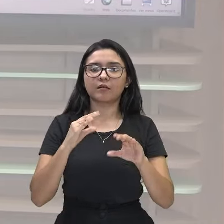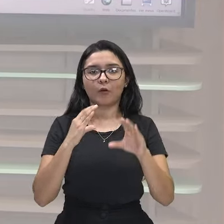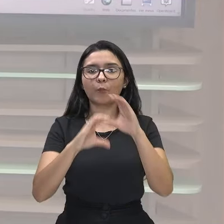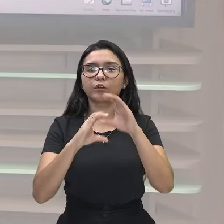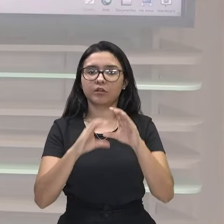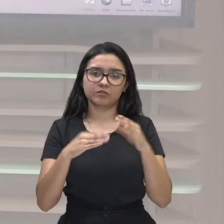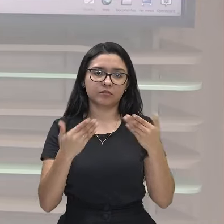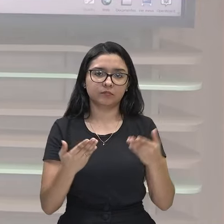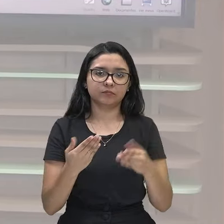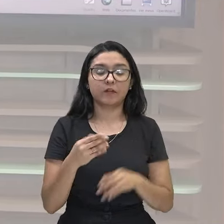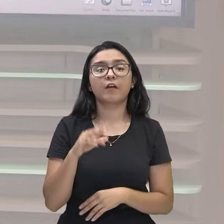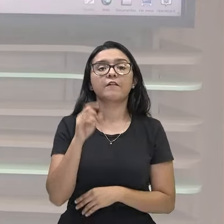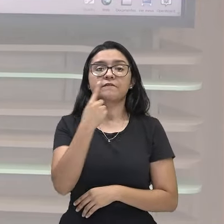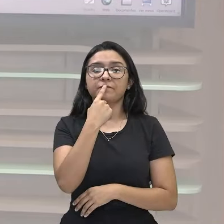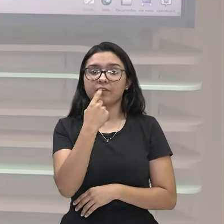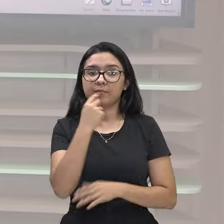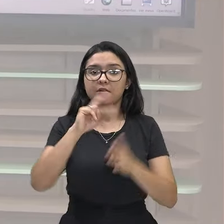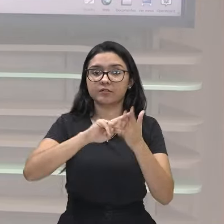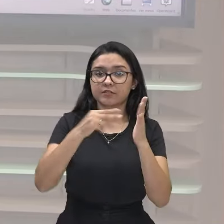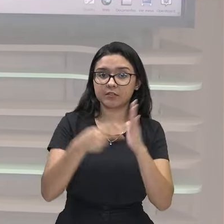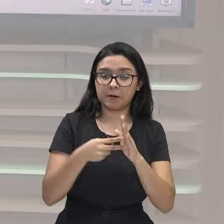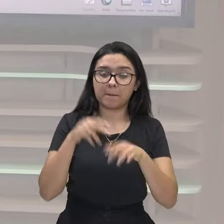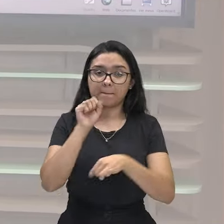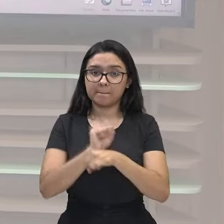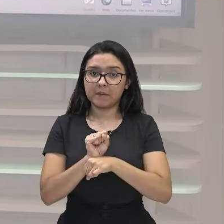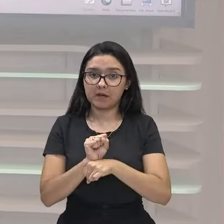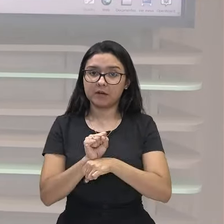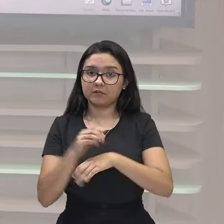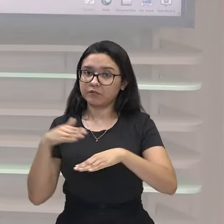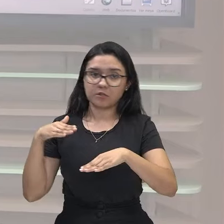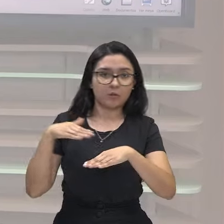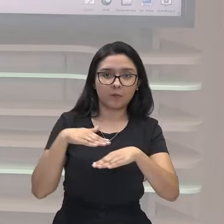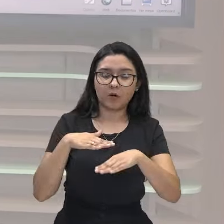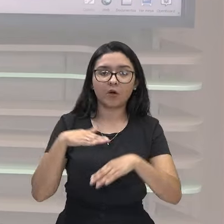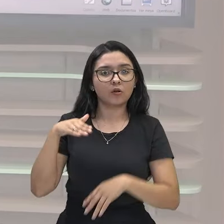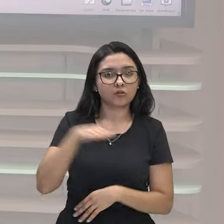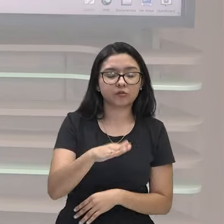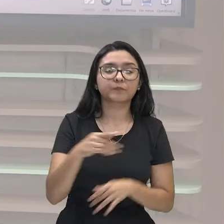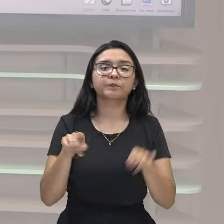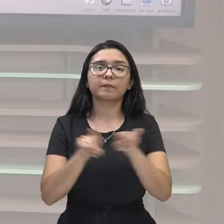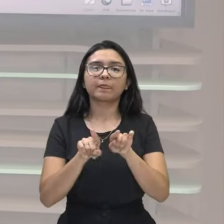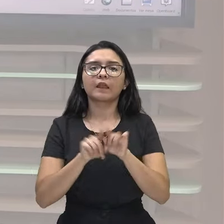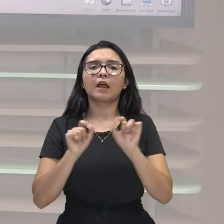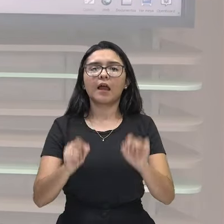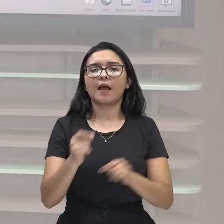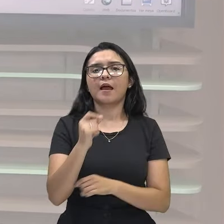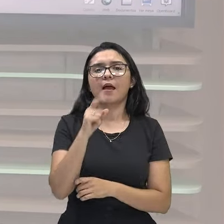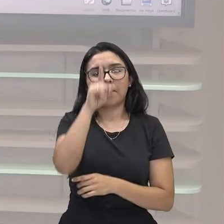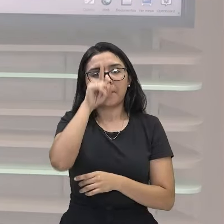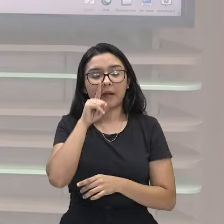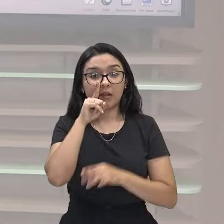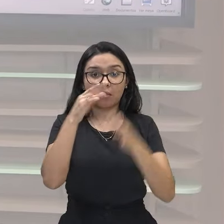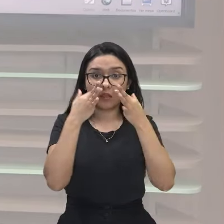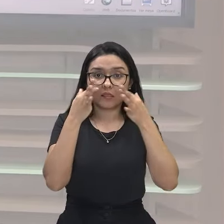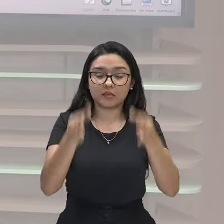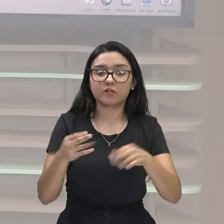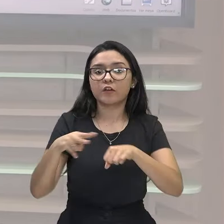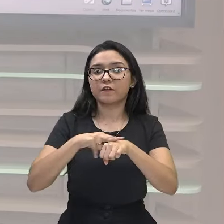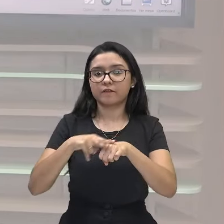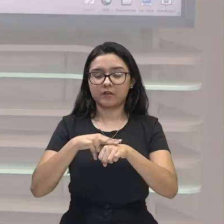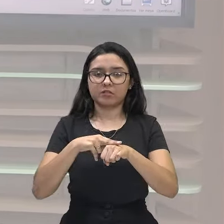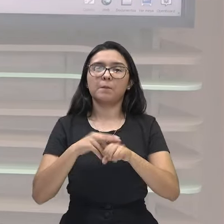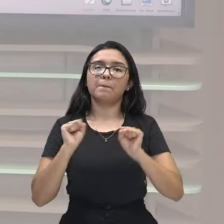comunicação. Vermelho é para você ficar parado, para você não atravessar, amarelo é atenção e verde